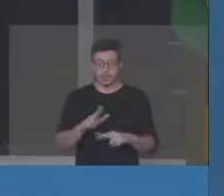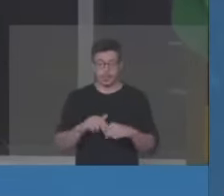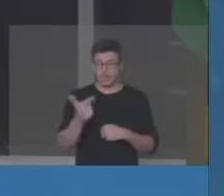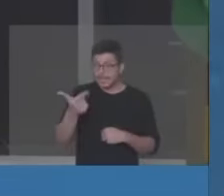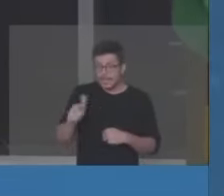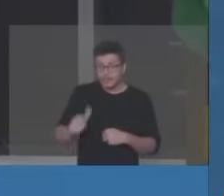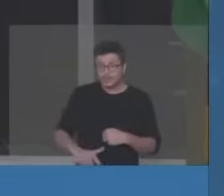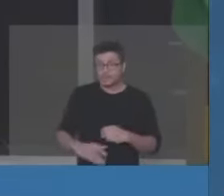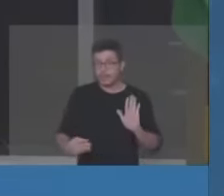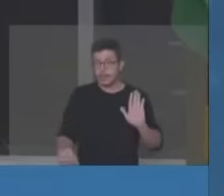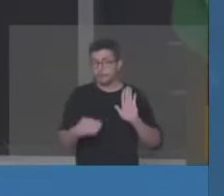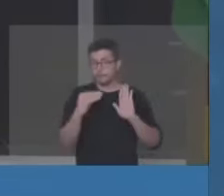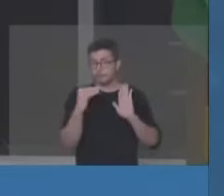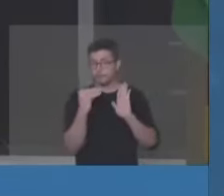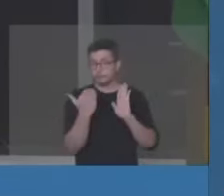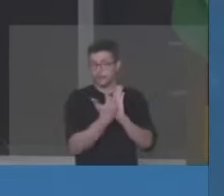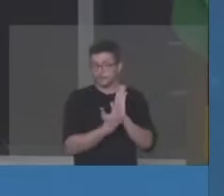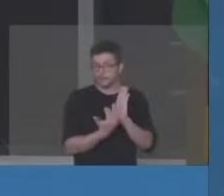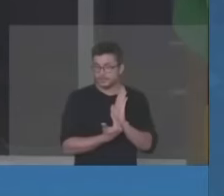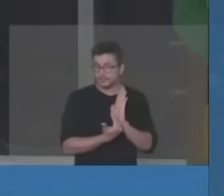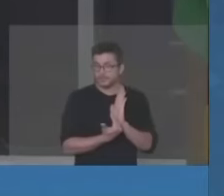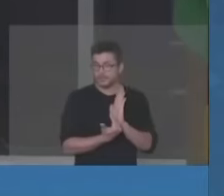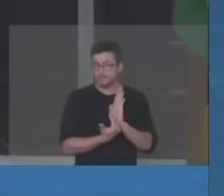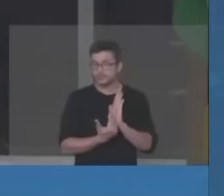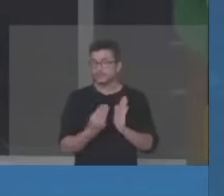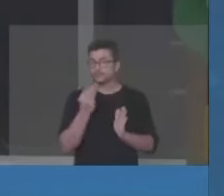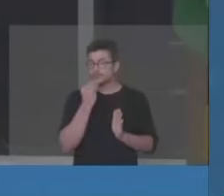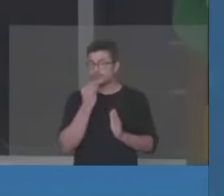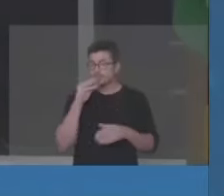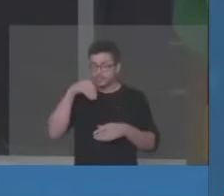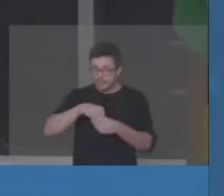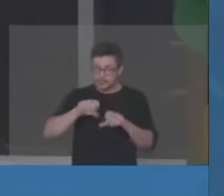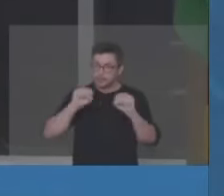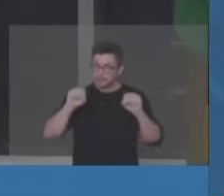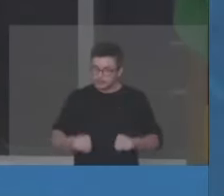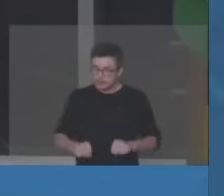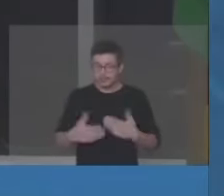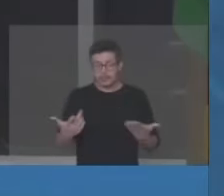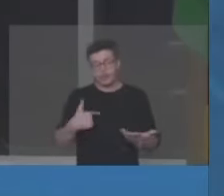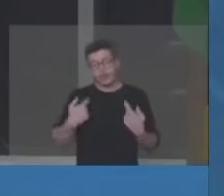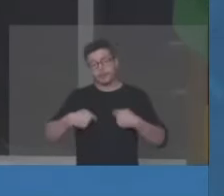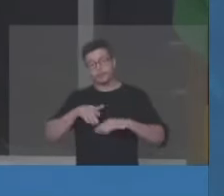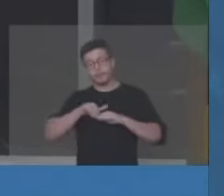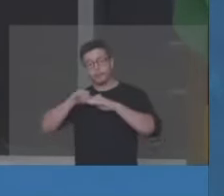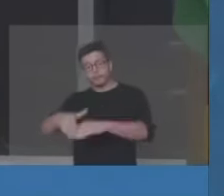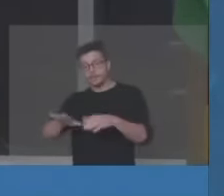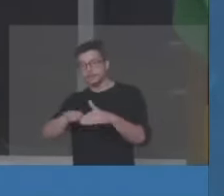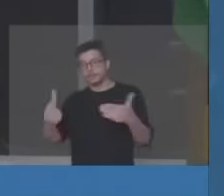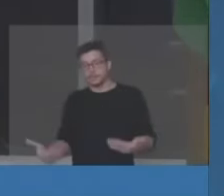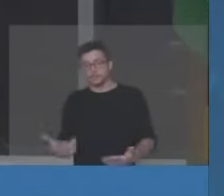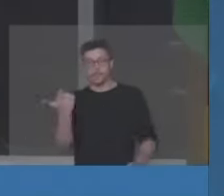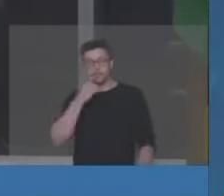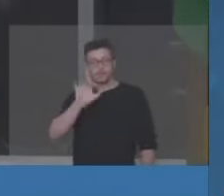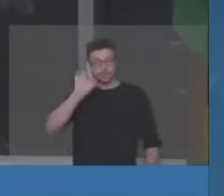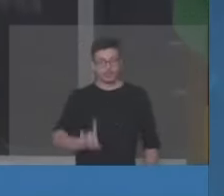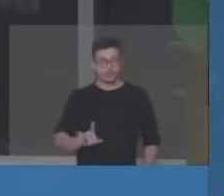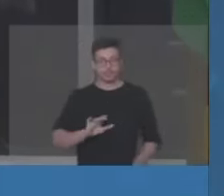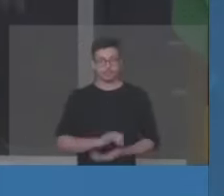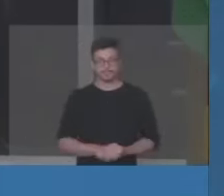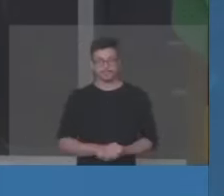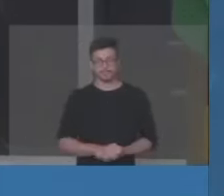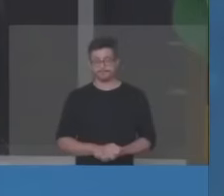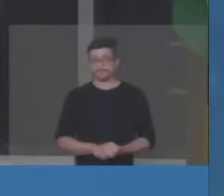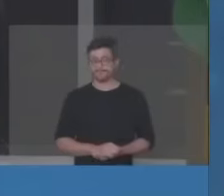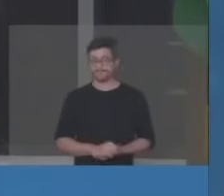pauta. Se estivesse na pauta, deveria estar aqui e não esteve. E eu fiz na mesa a minha inscrição, para poder usar o meu direito nesse momento.